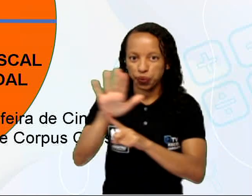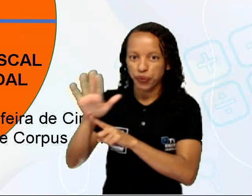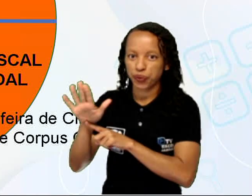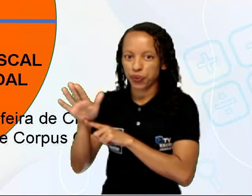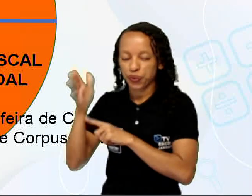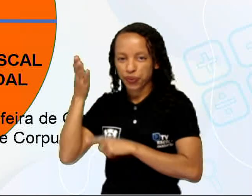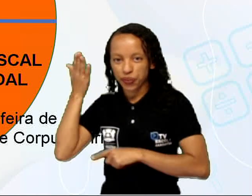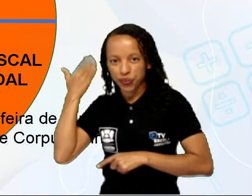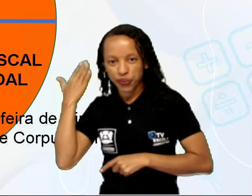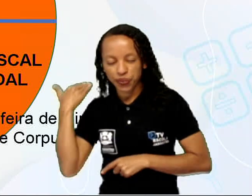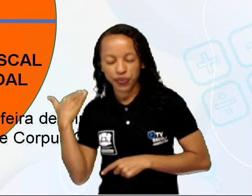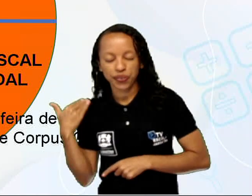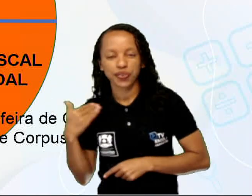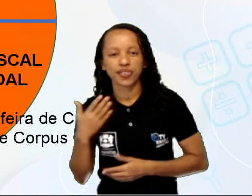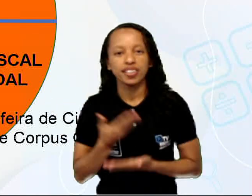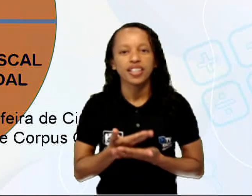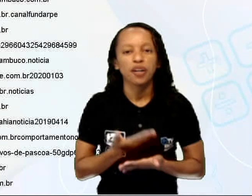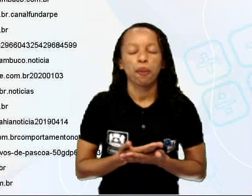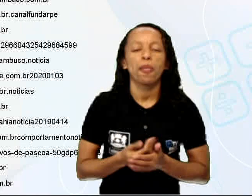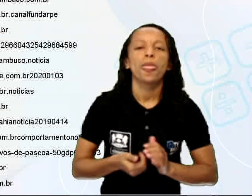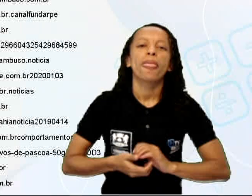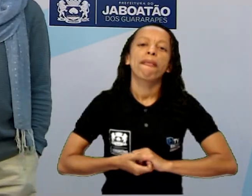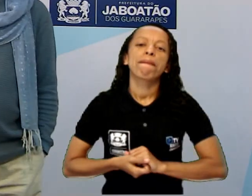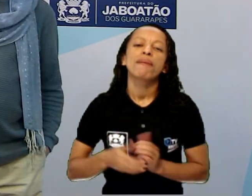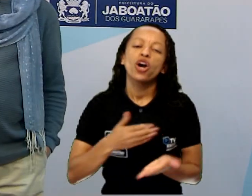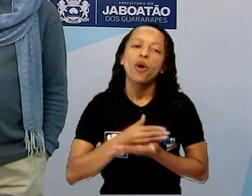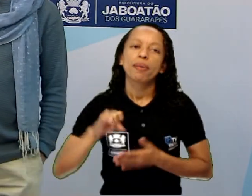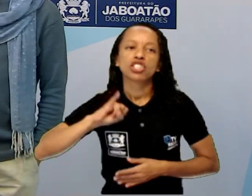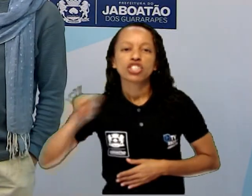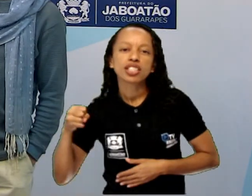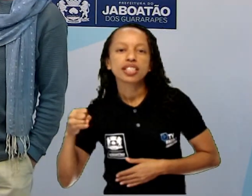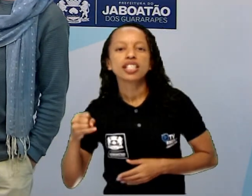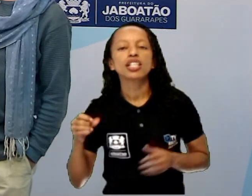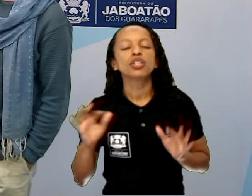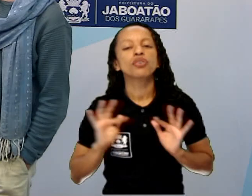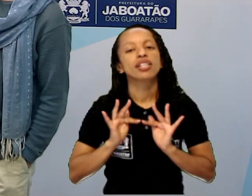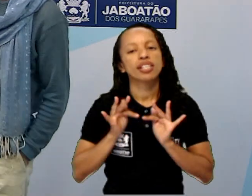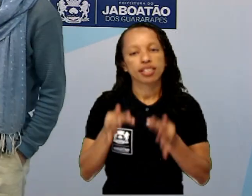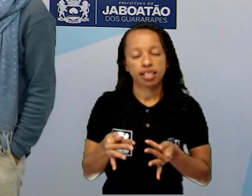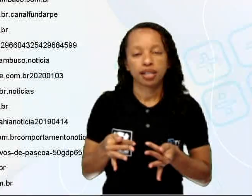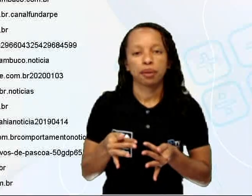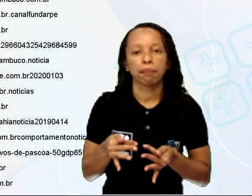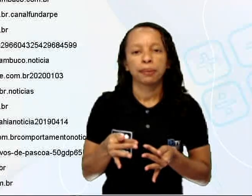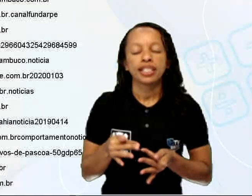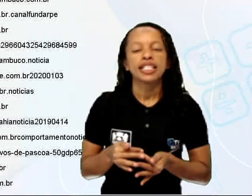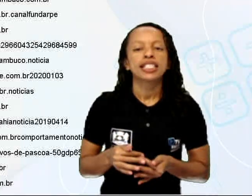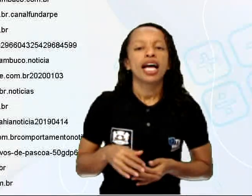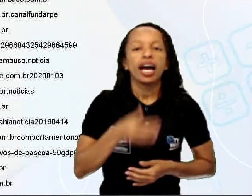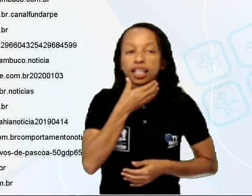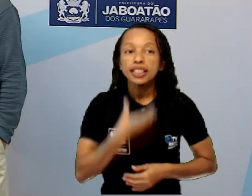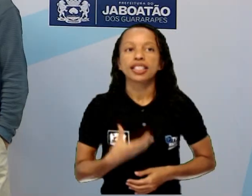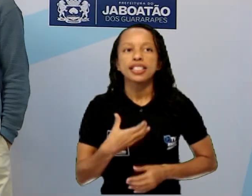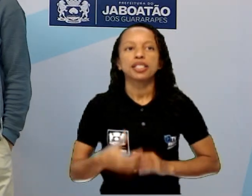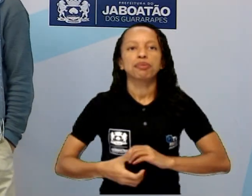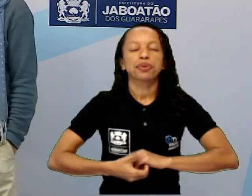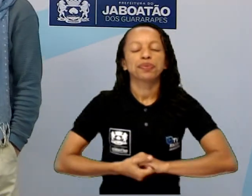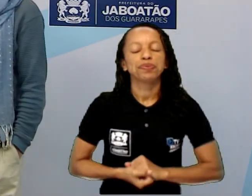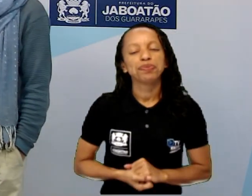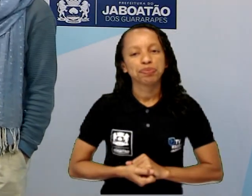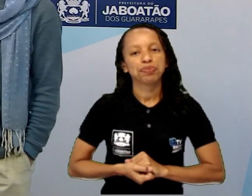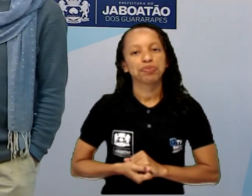em janeiro, termina em dezembro, ok? Então, a gente tem aí umas referências das imagens que a gente usou